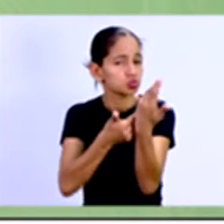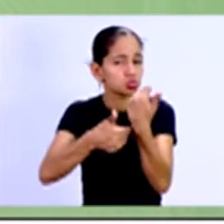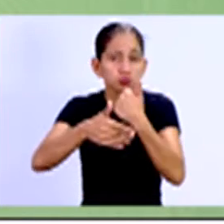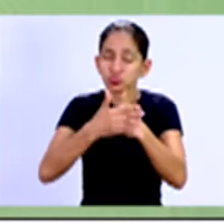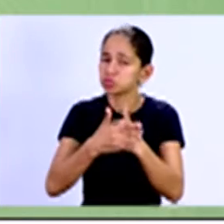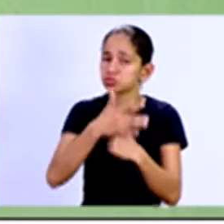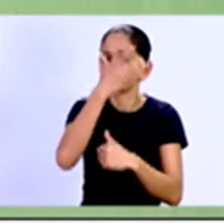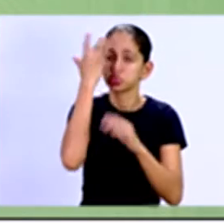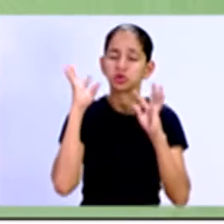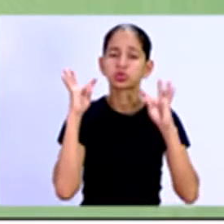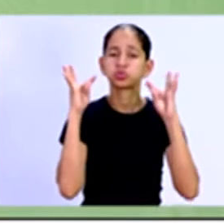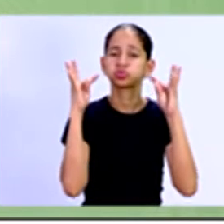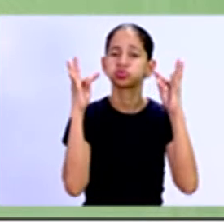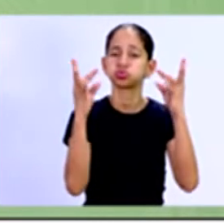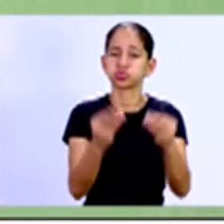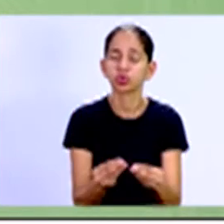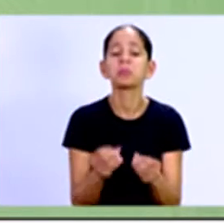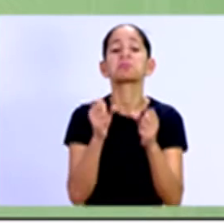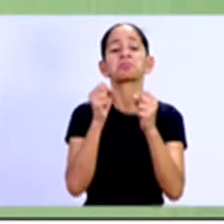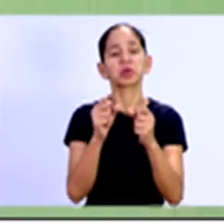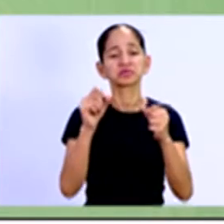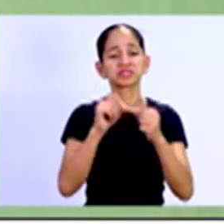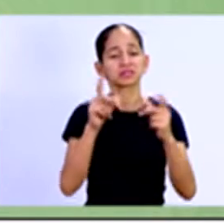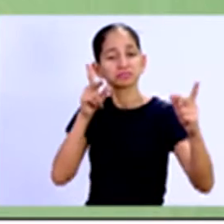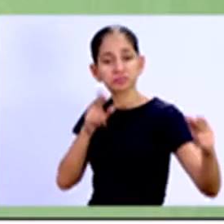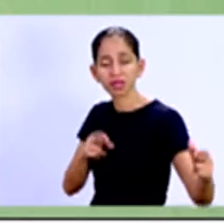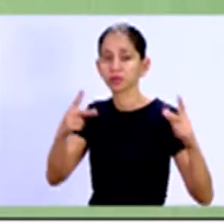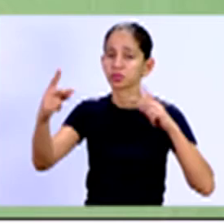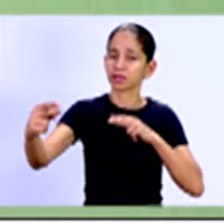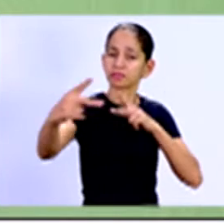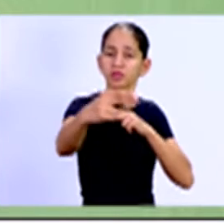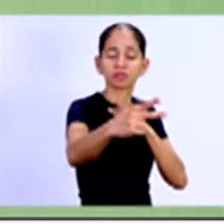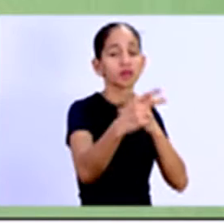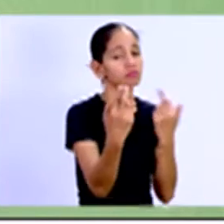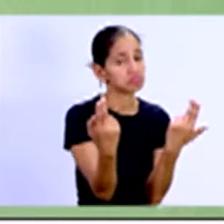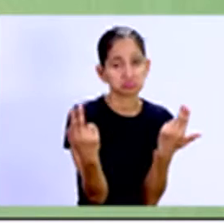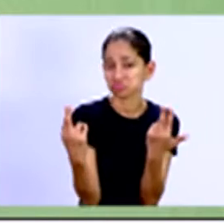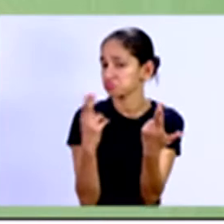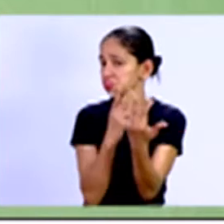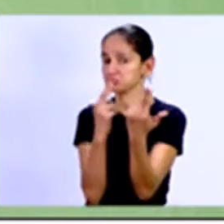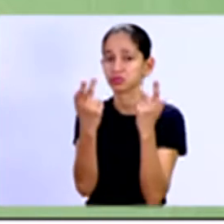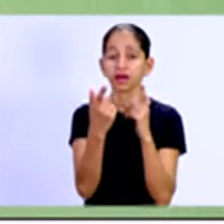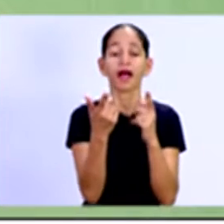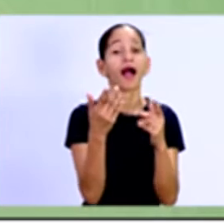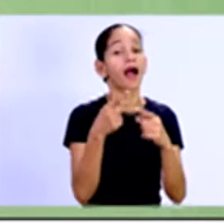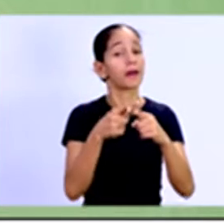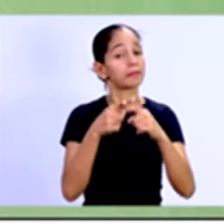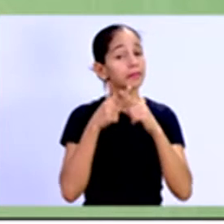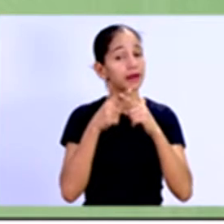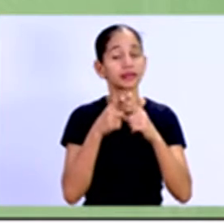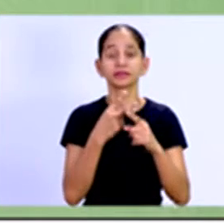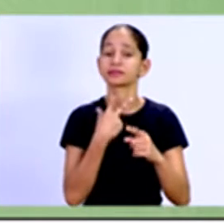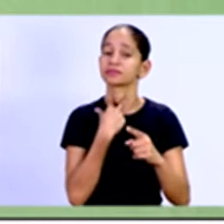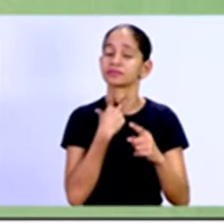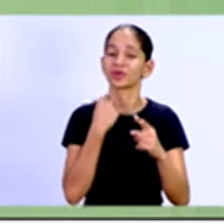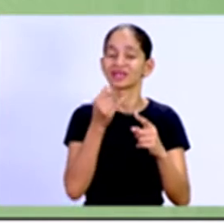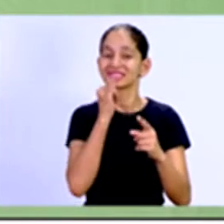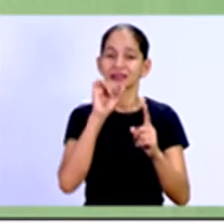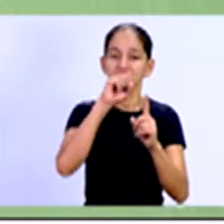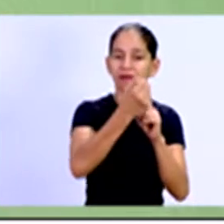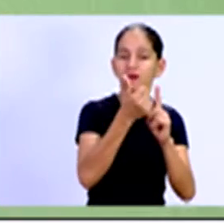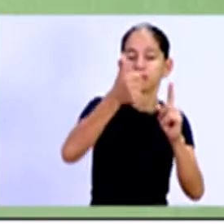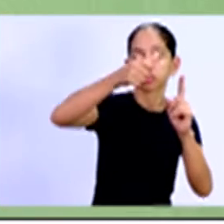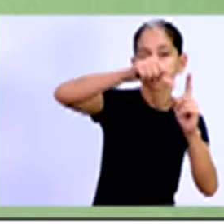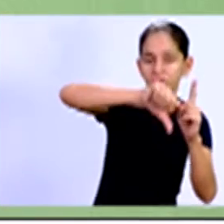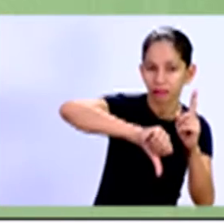qualquer outra pessoa possa fazer, desde que isso não prejudique o ser humano, né? Que